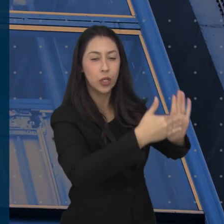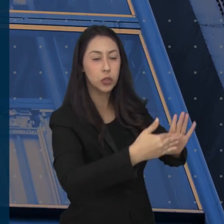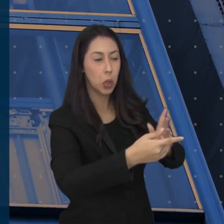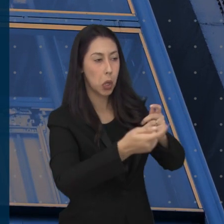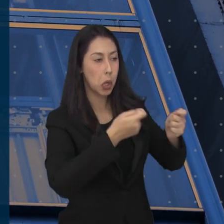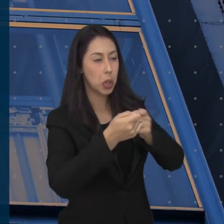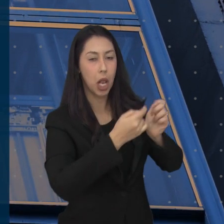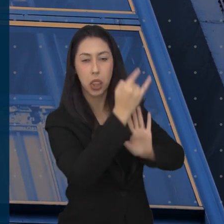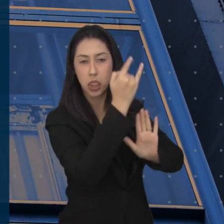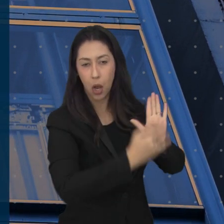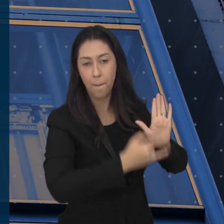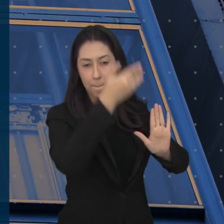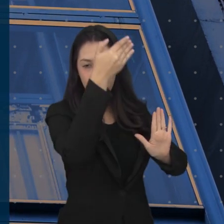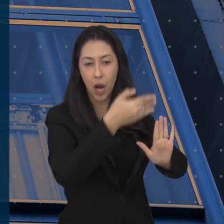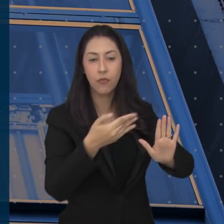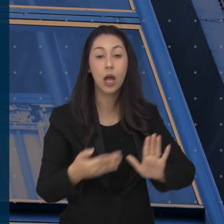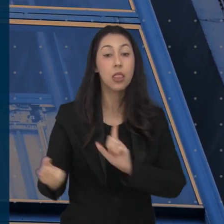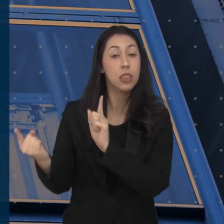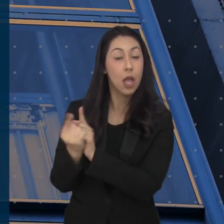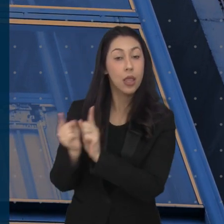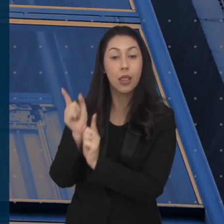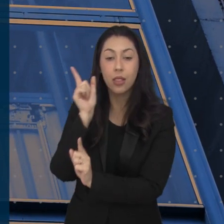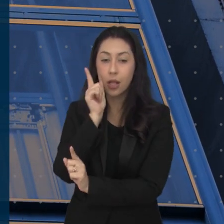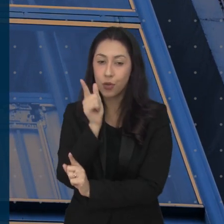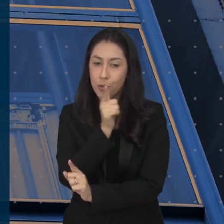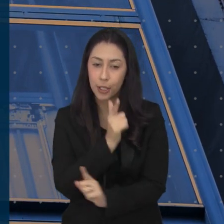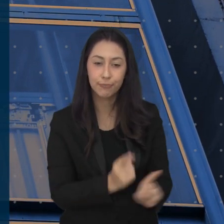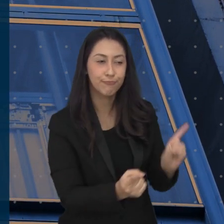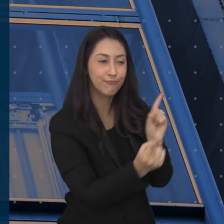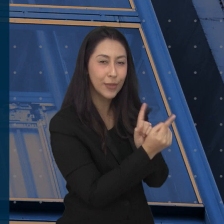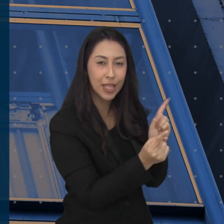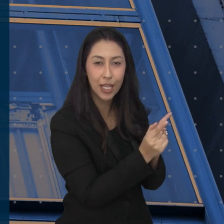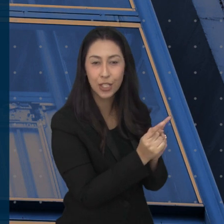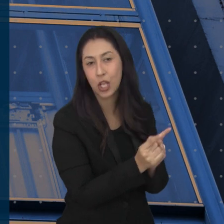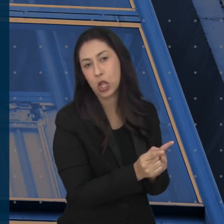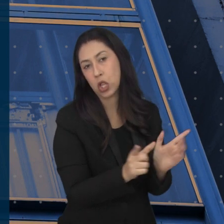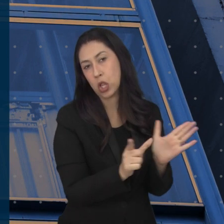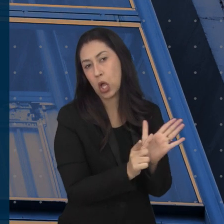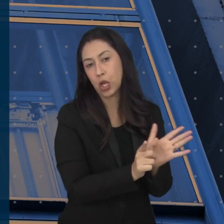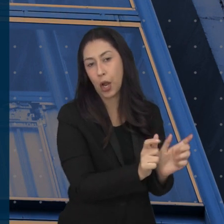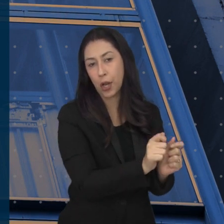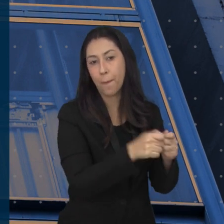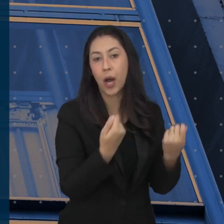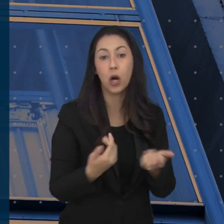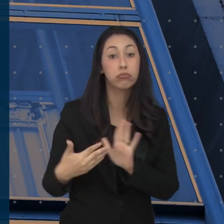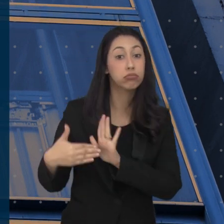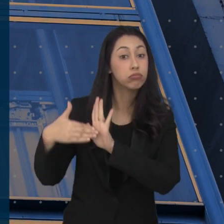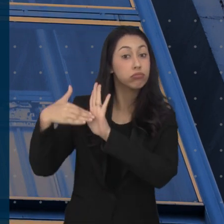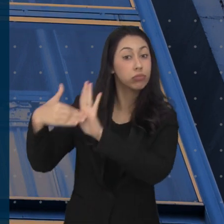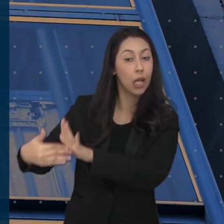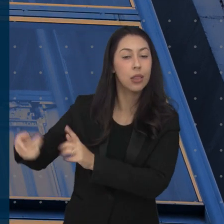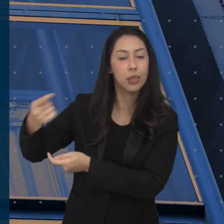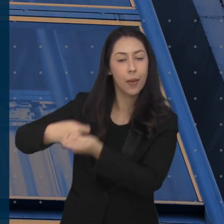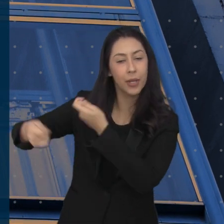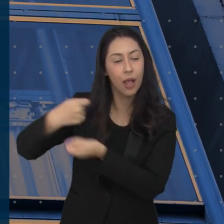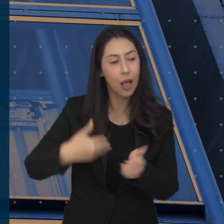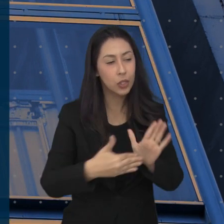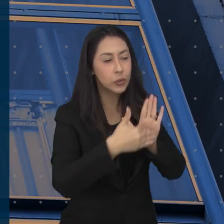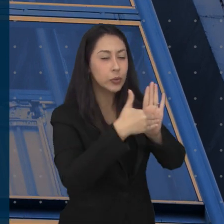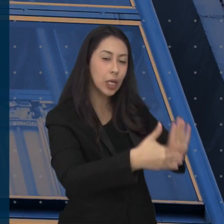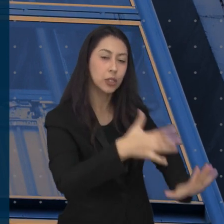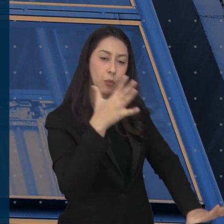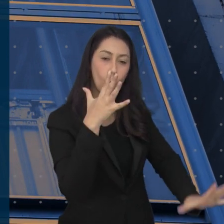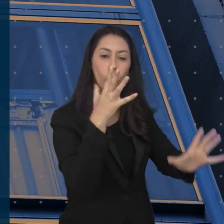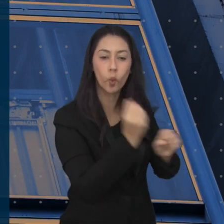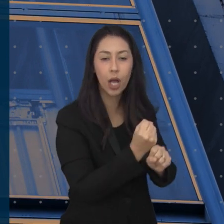de controladoria fiscal, atendente de lanchonete, atendente de padaria, auxiliar administrativo, auxiliar